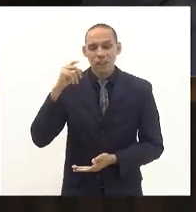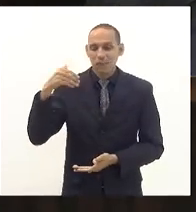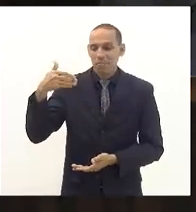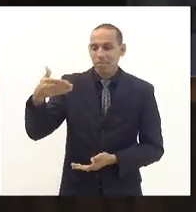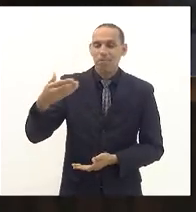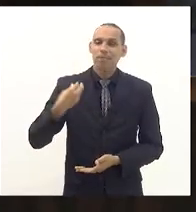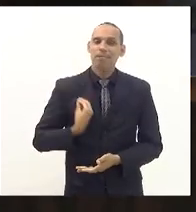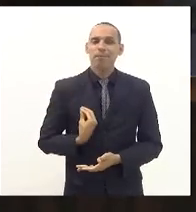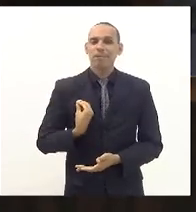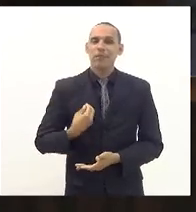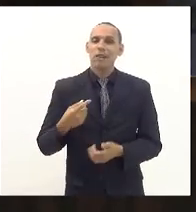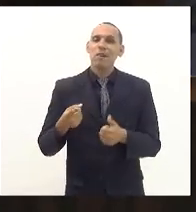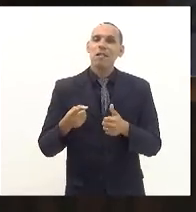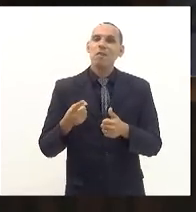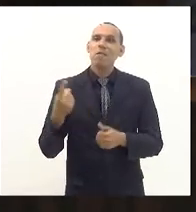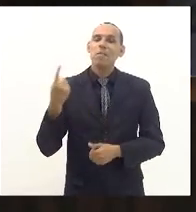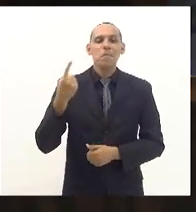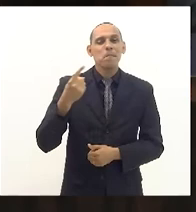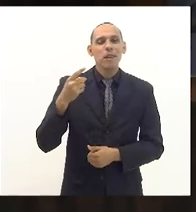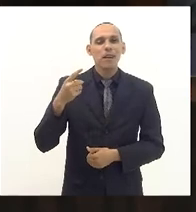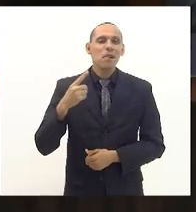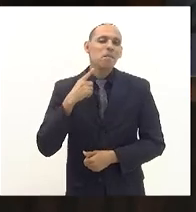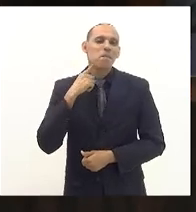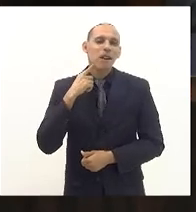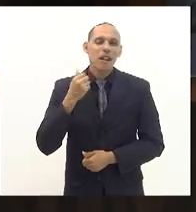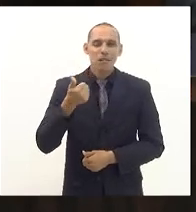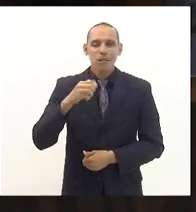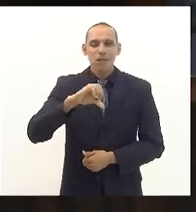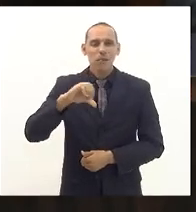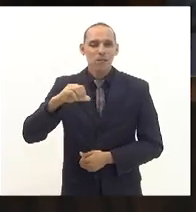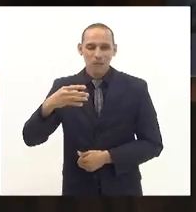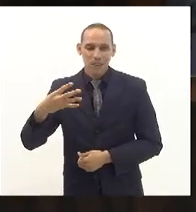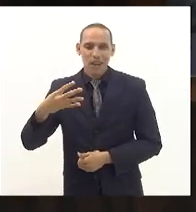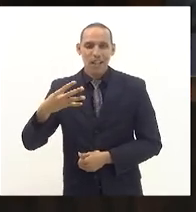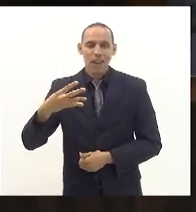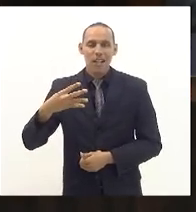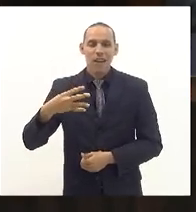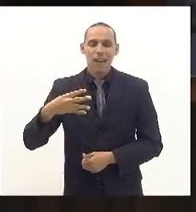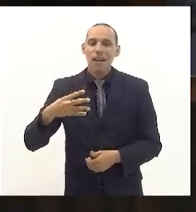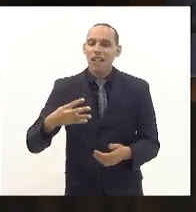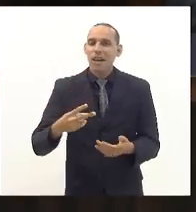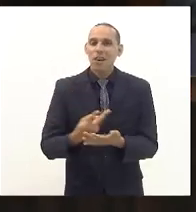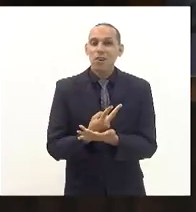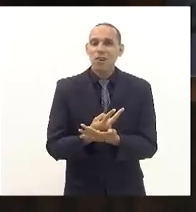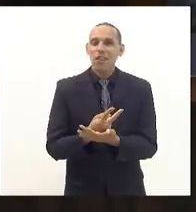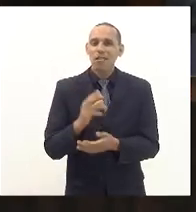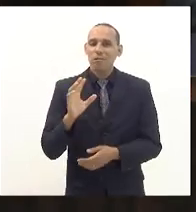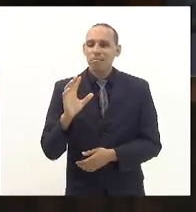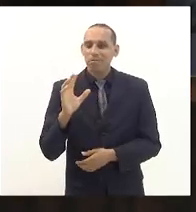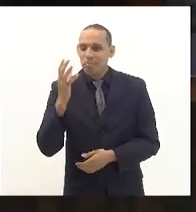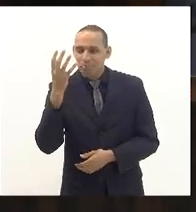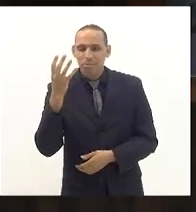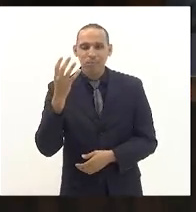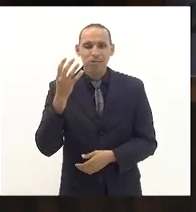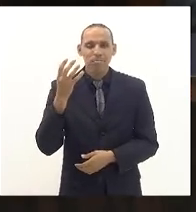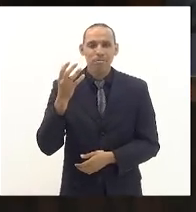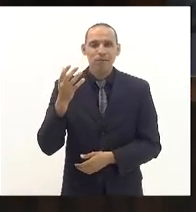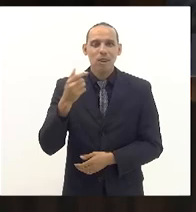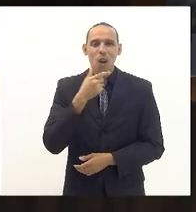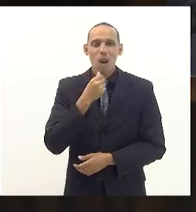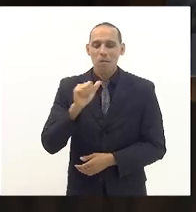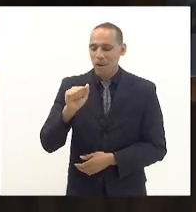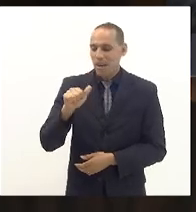então Primeiro de Maio de 94 Quando aconteceu o acidente com o nosso querido Ayrton